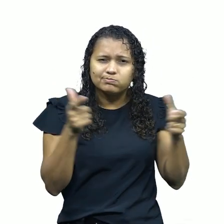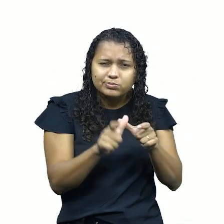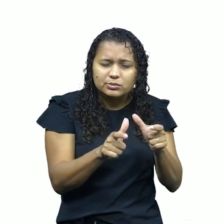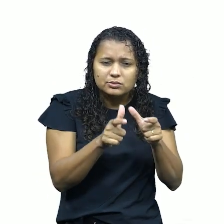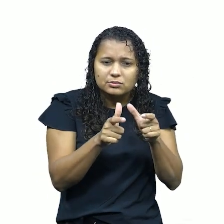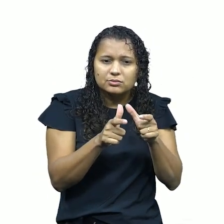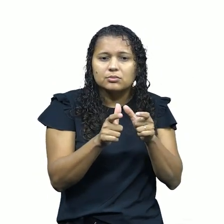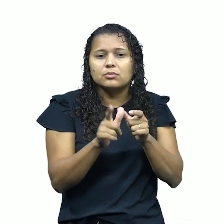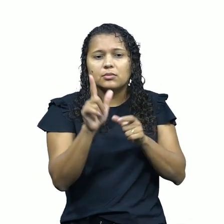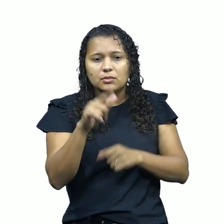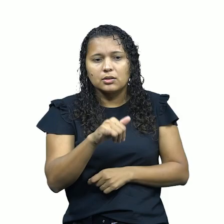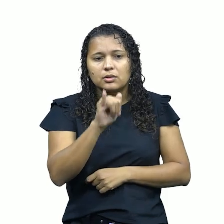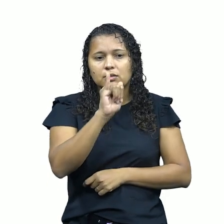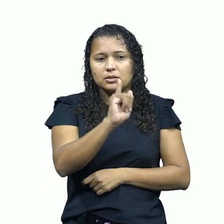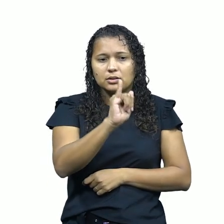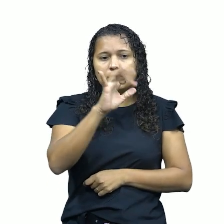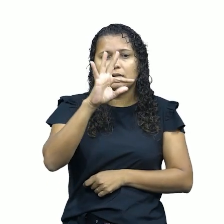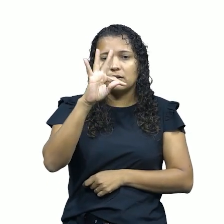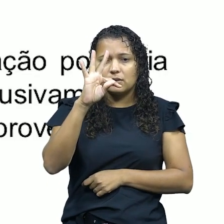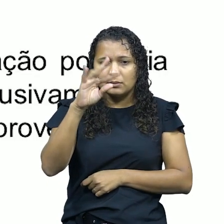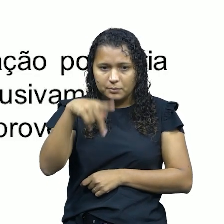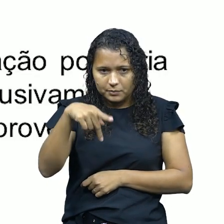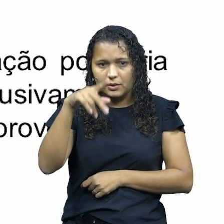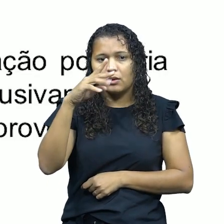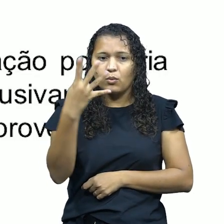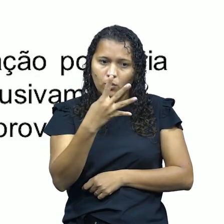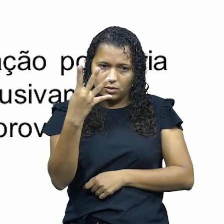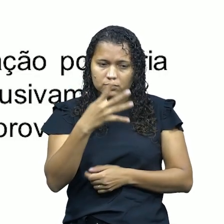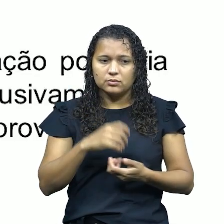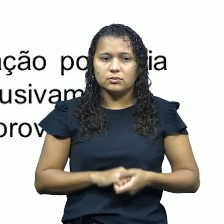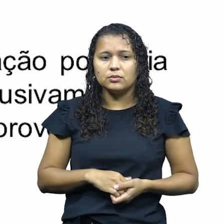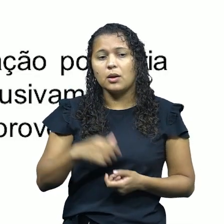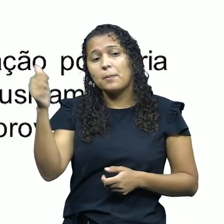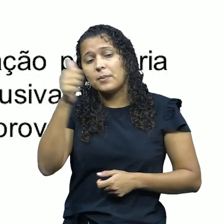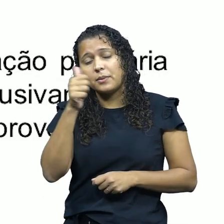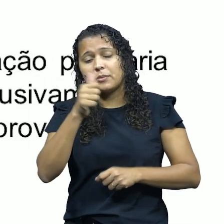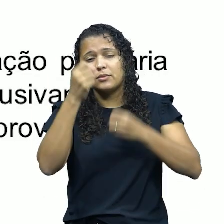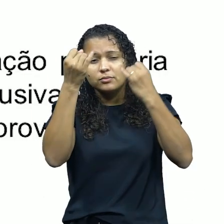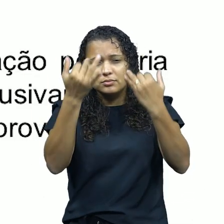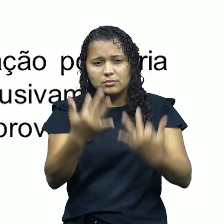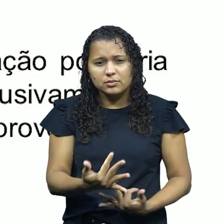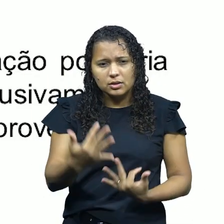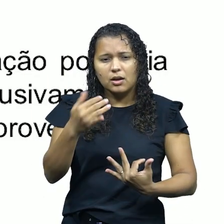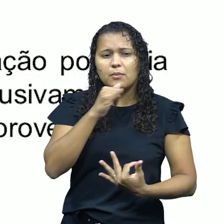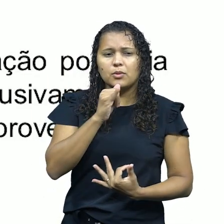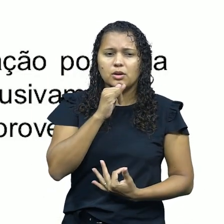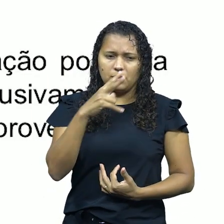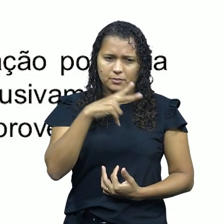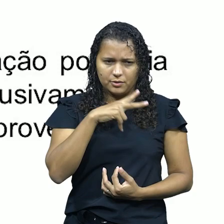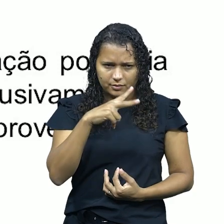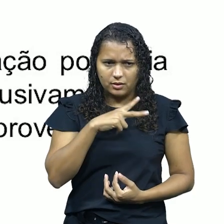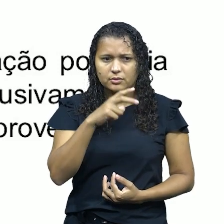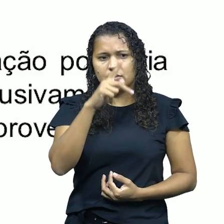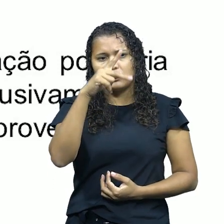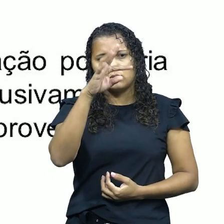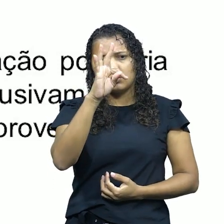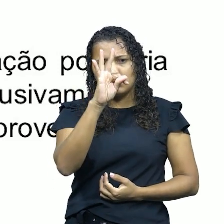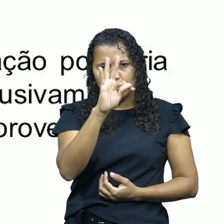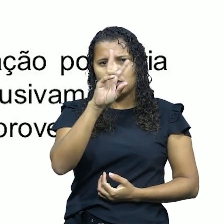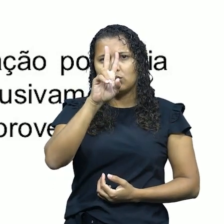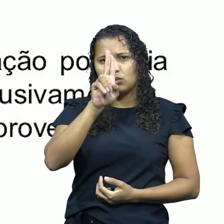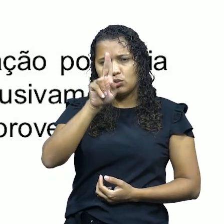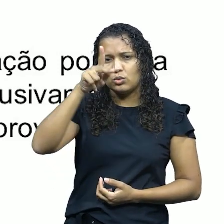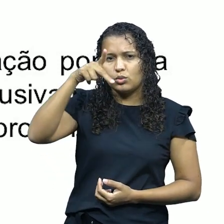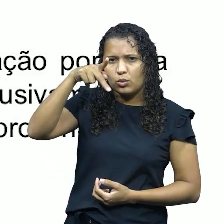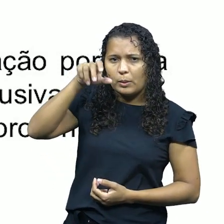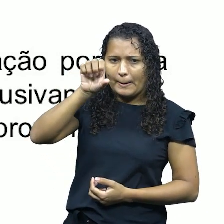pequeno porte, chamadas de IP4. Então, vamos falar primeiro sobre as instalações portuárias privadas. O que